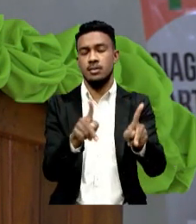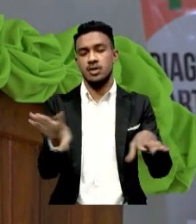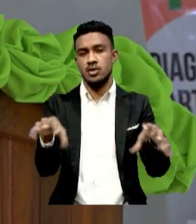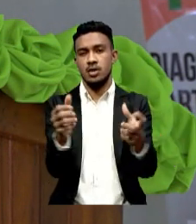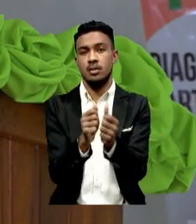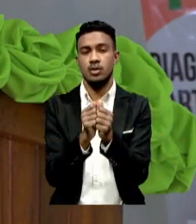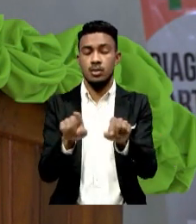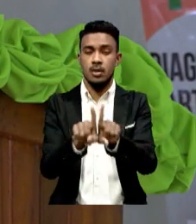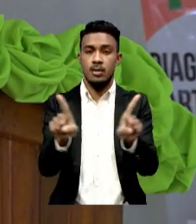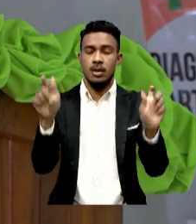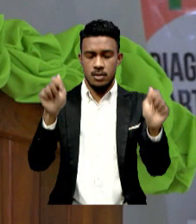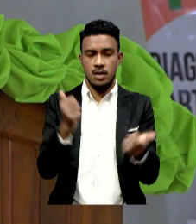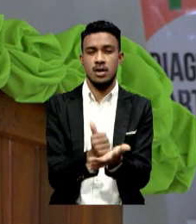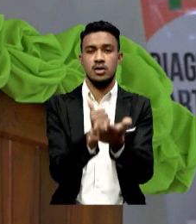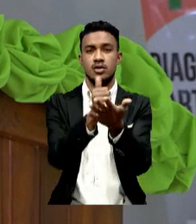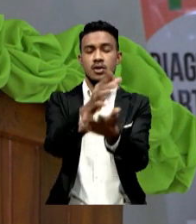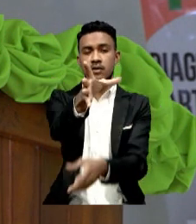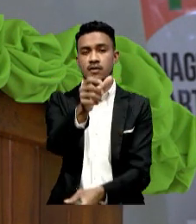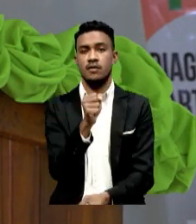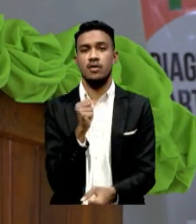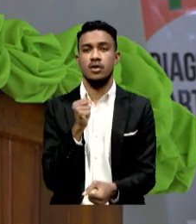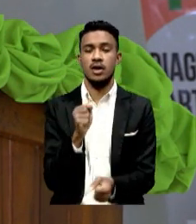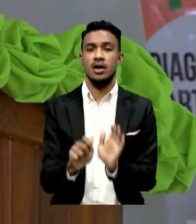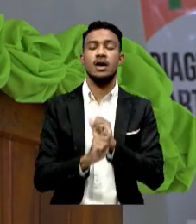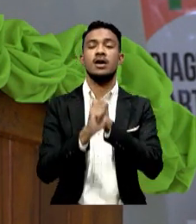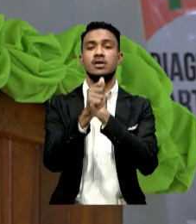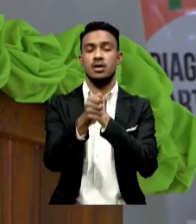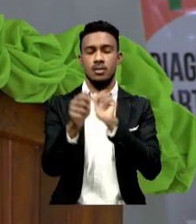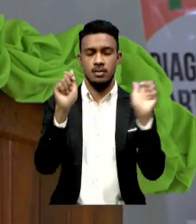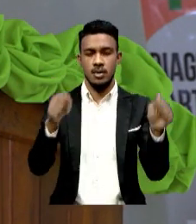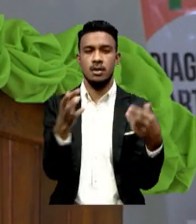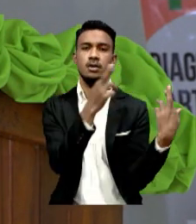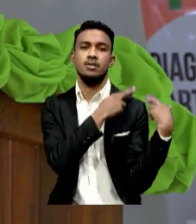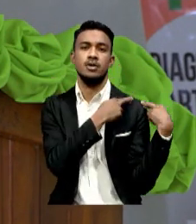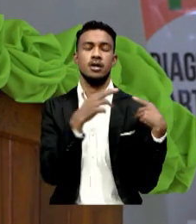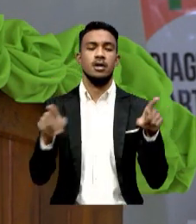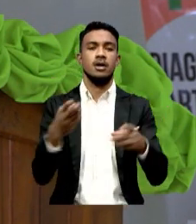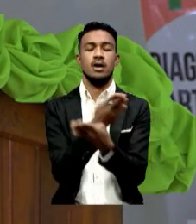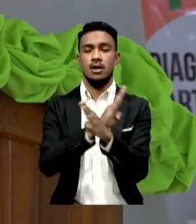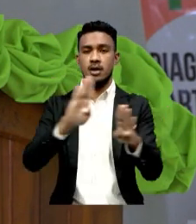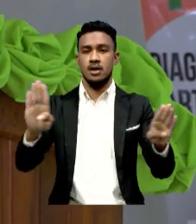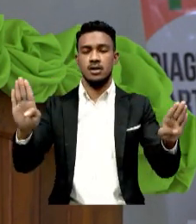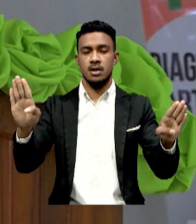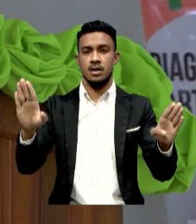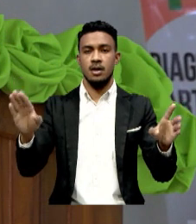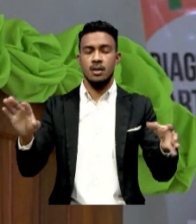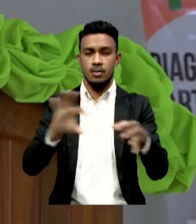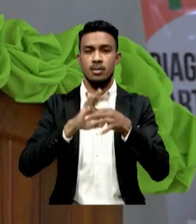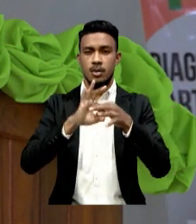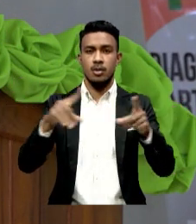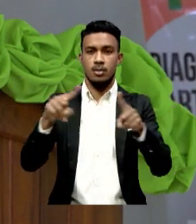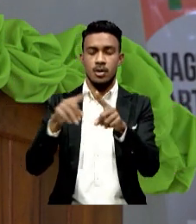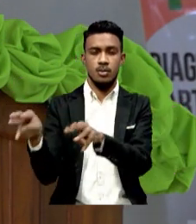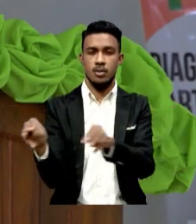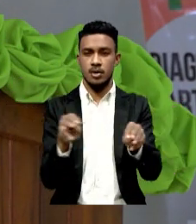onde ajuda sira a tu fonte ação. Com maneira de ver responsabilidade no saia nessa agente da mudança,